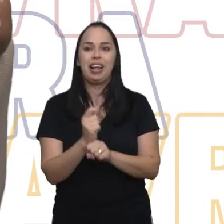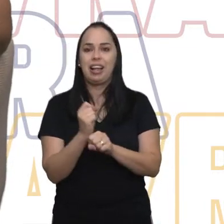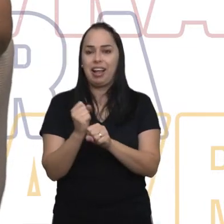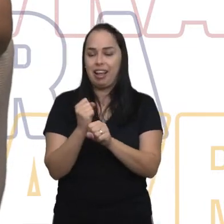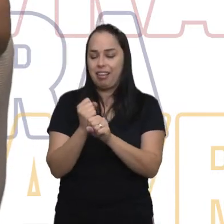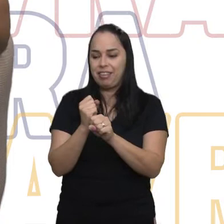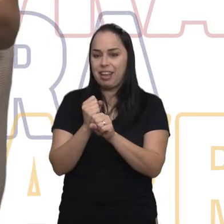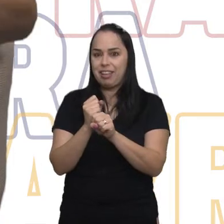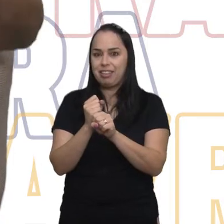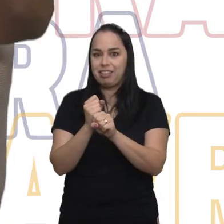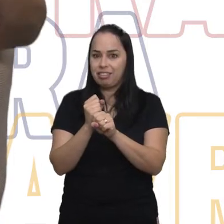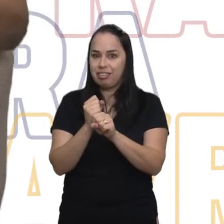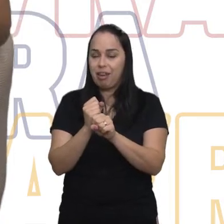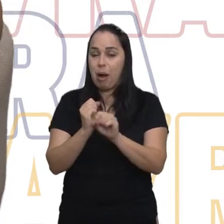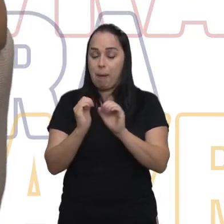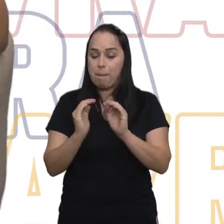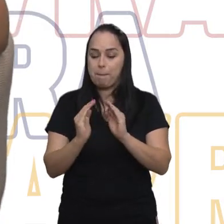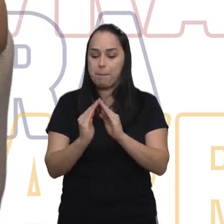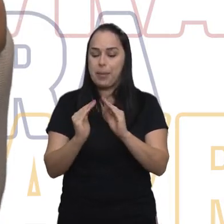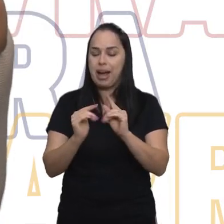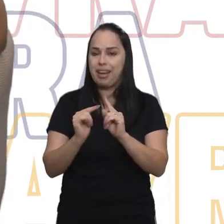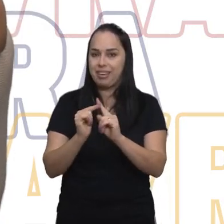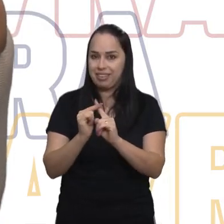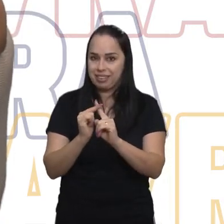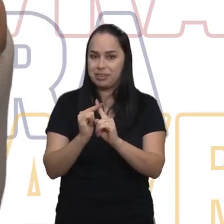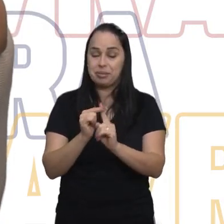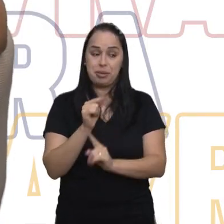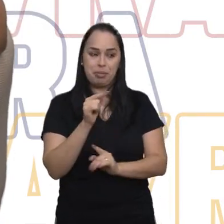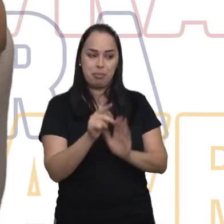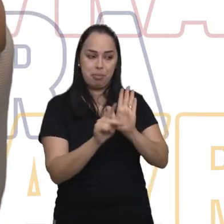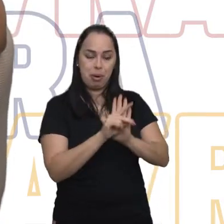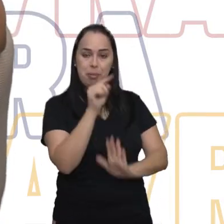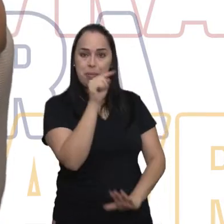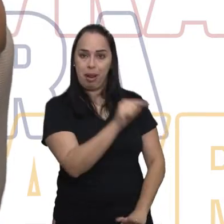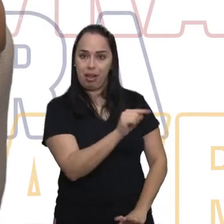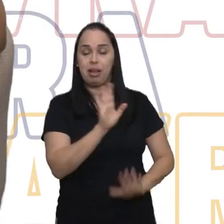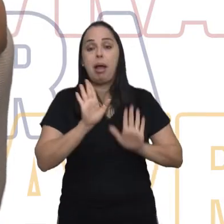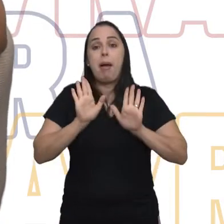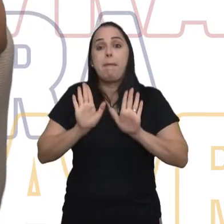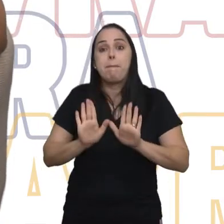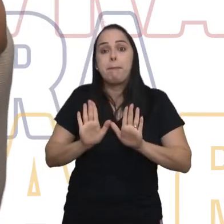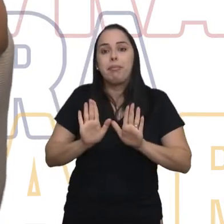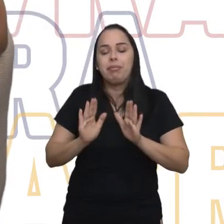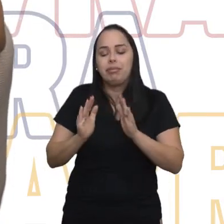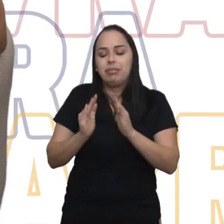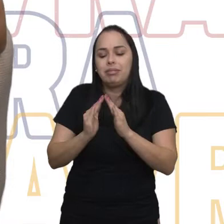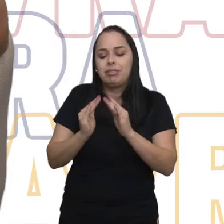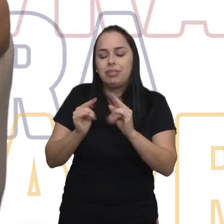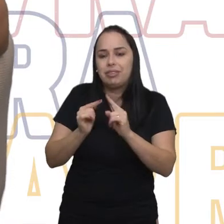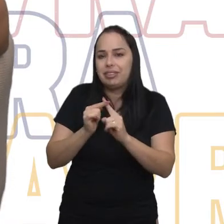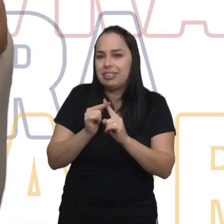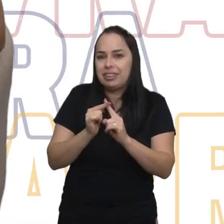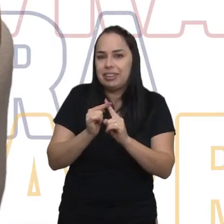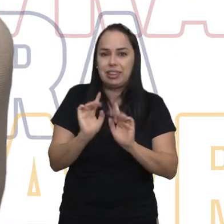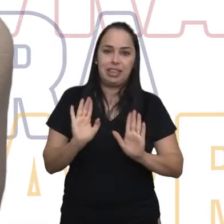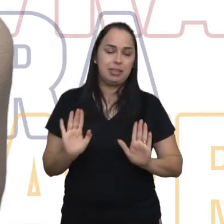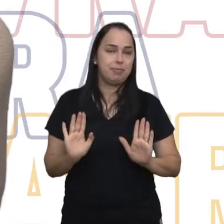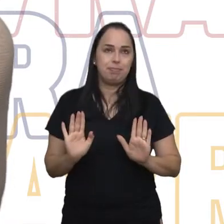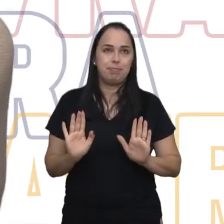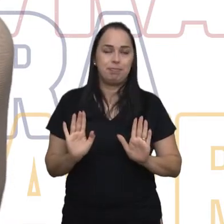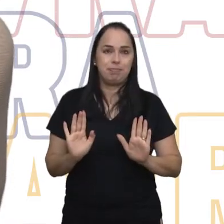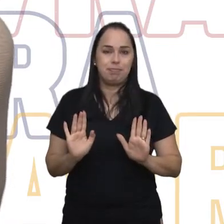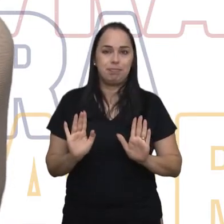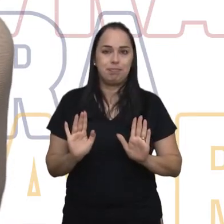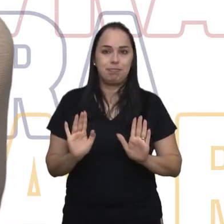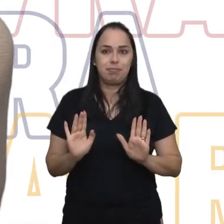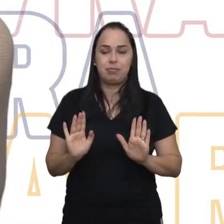ali nas terras deles uma capela para Nossa Senhora Aparecida. Só que essa capela não foi